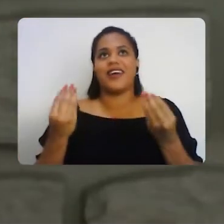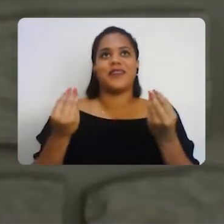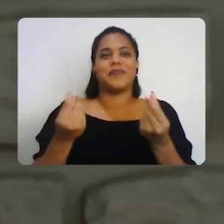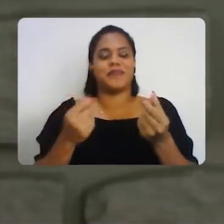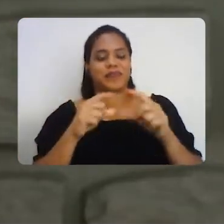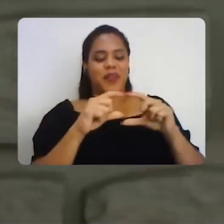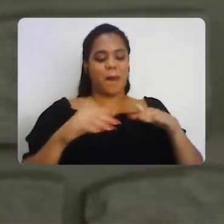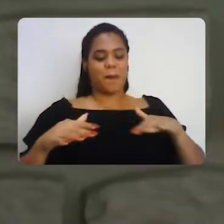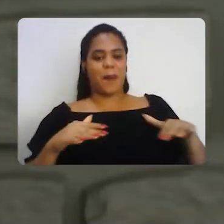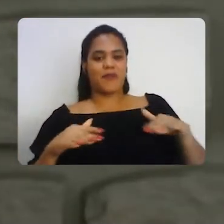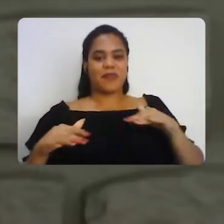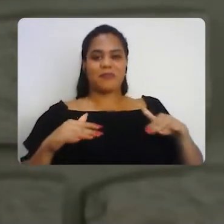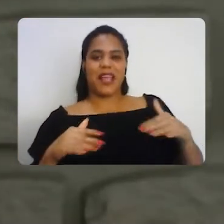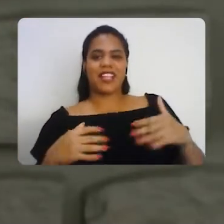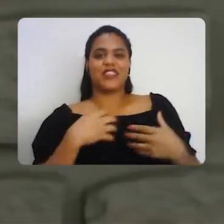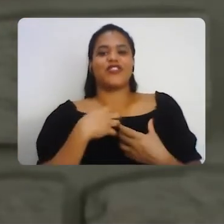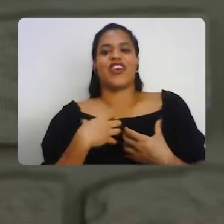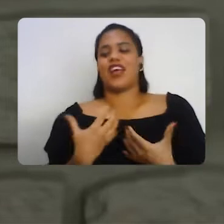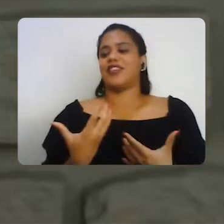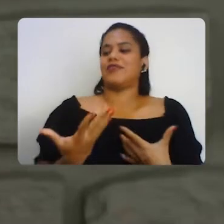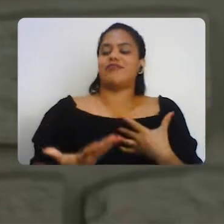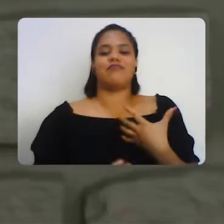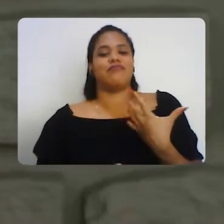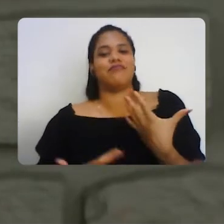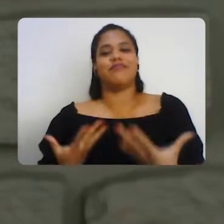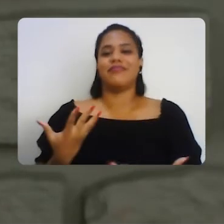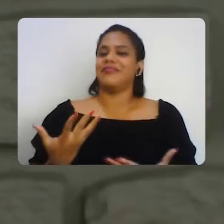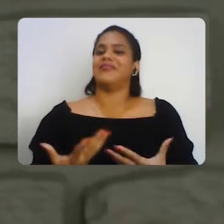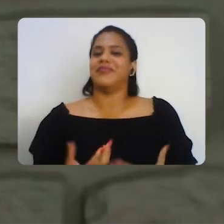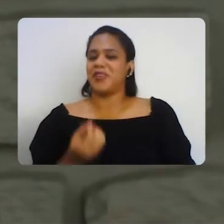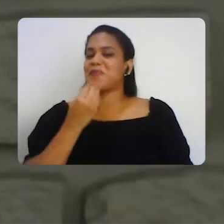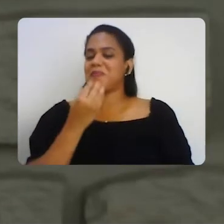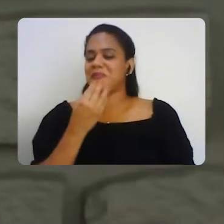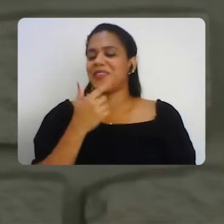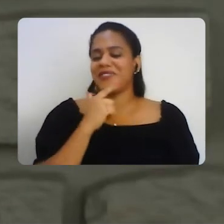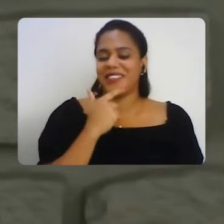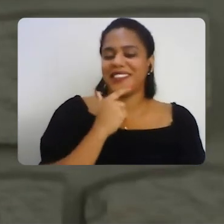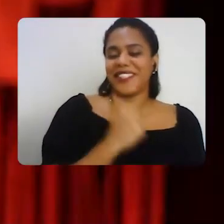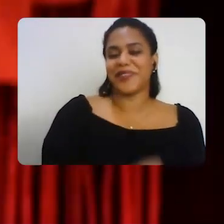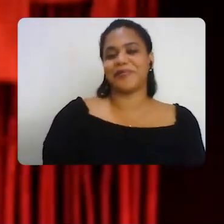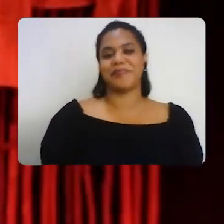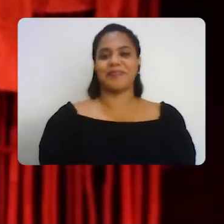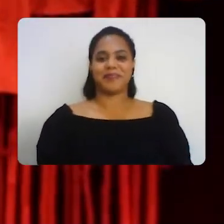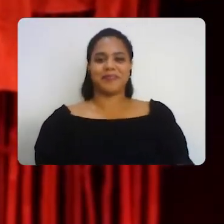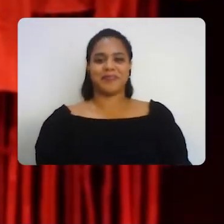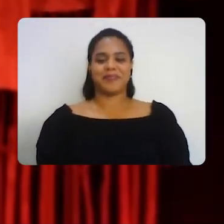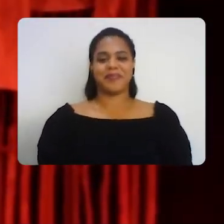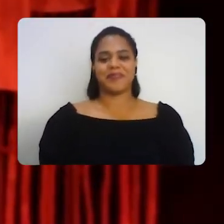encontrar partituras, movimento, jeito de fazer da personagem. Isso foi muito divertido.